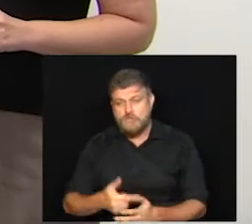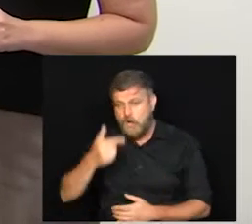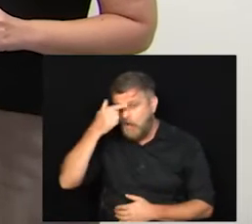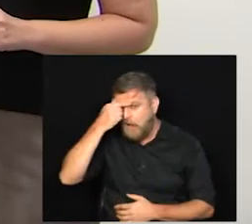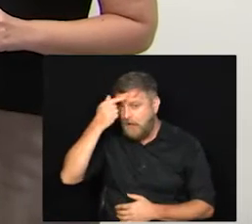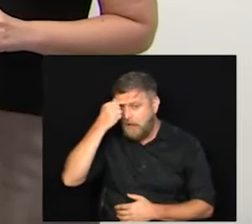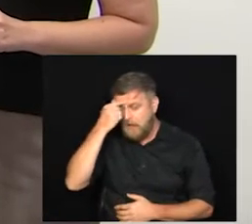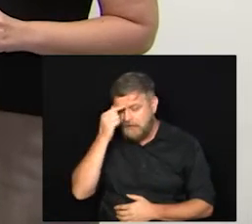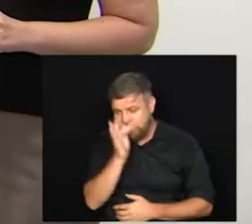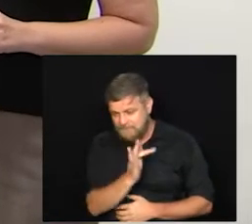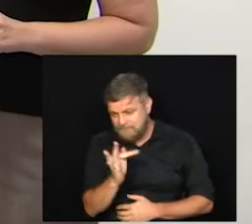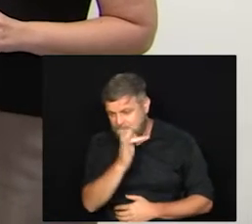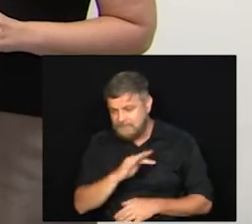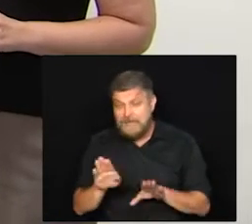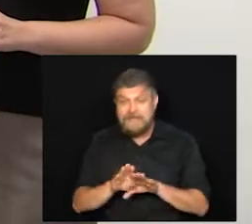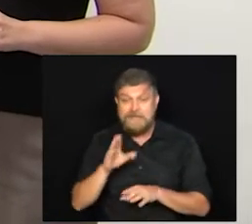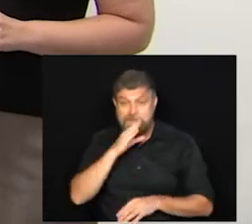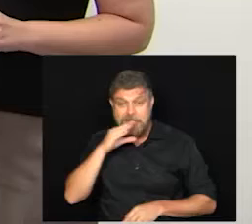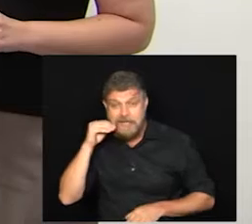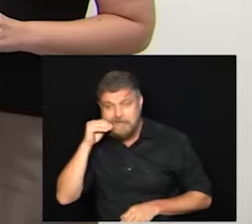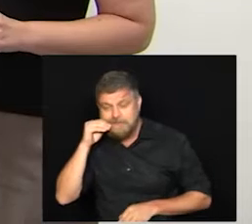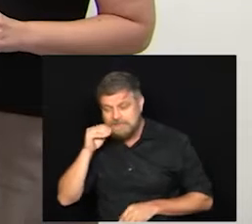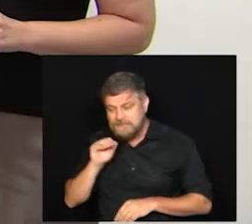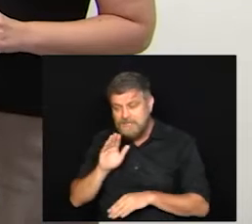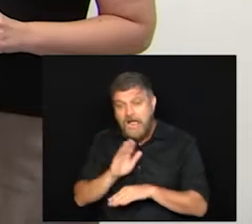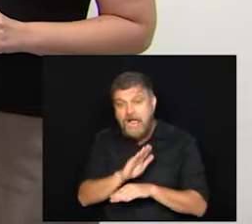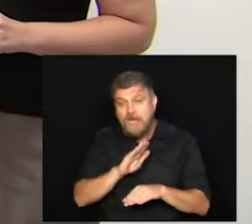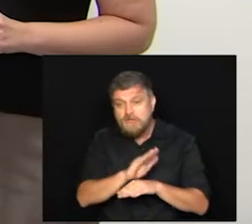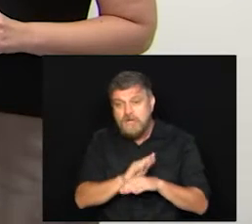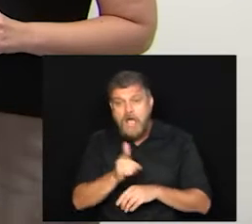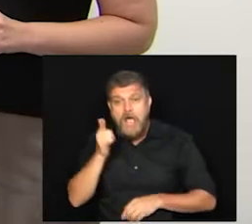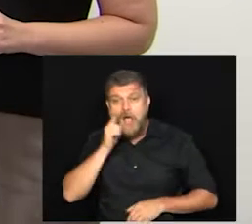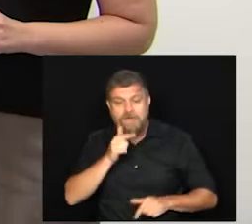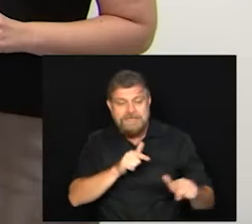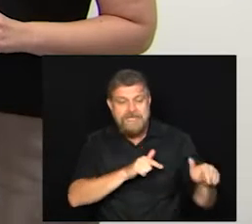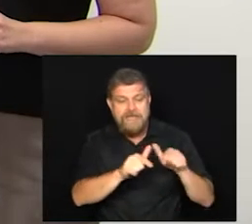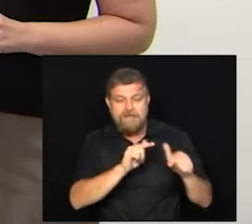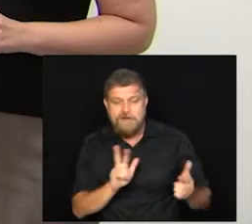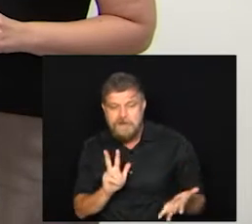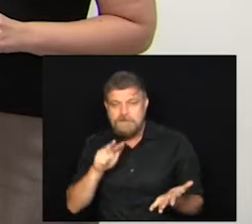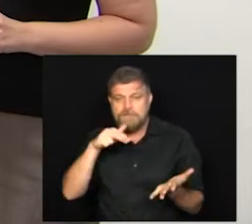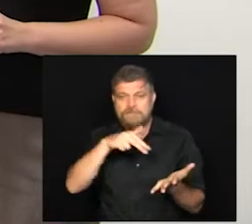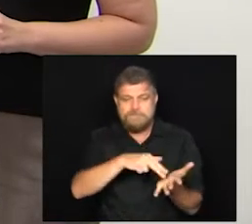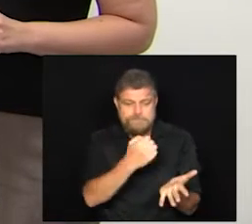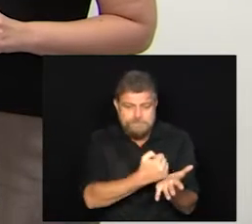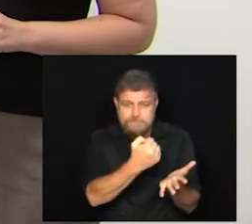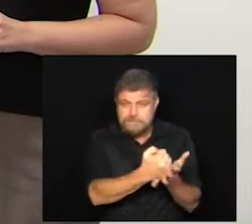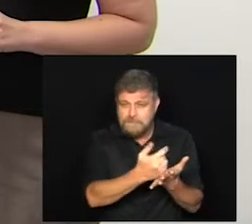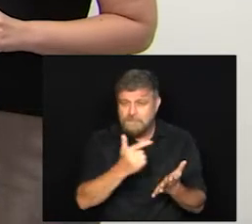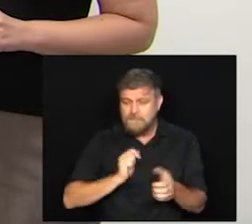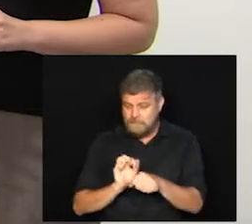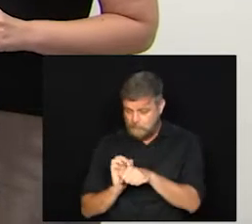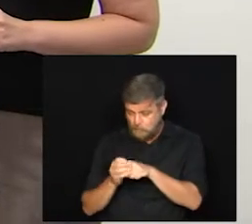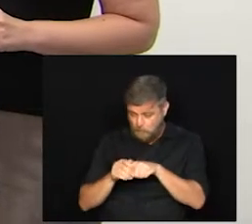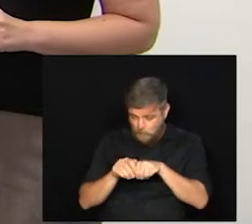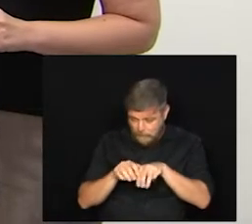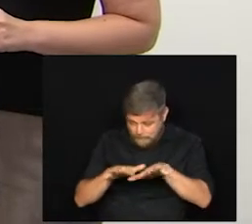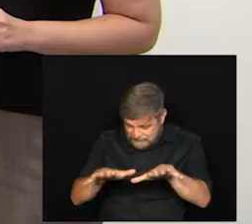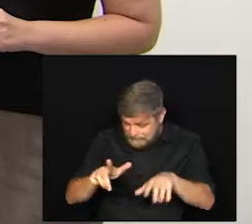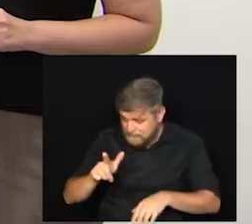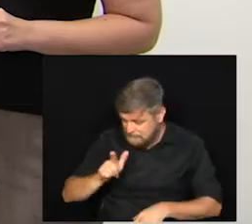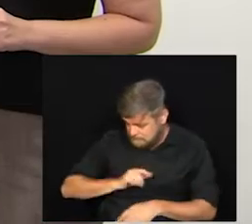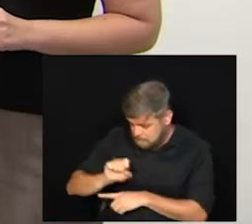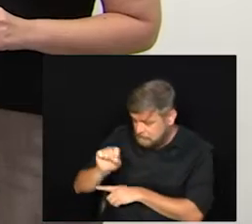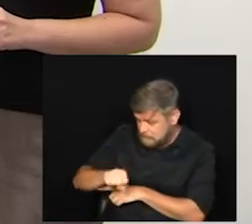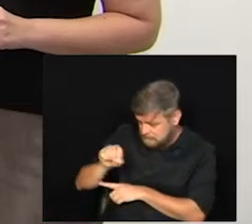também adolescentes, né, por que não, a se colocarem ou se recolocarem no mercado de trabalho. Mesmo com pandemia, a gente tem sim